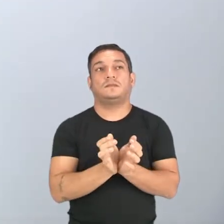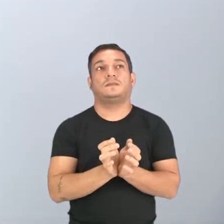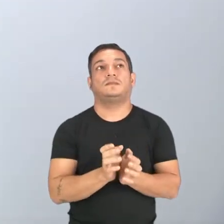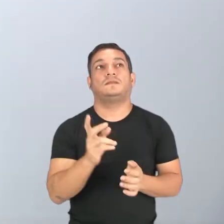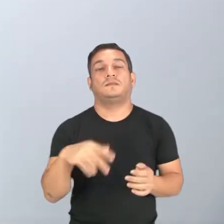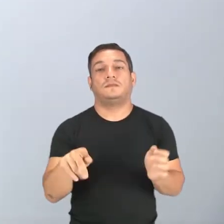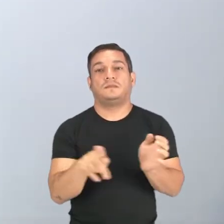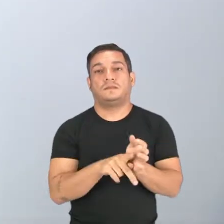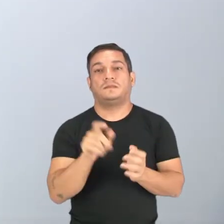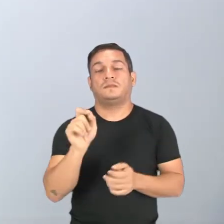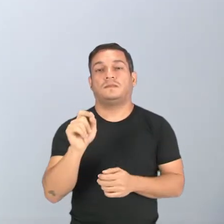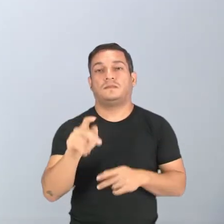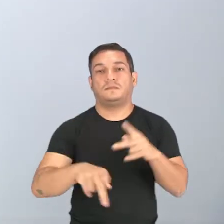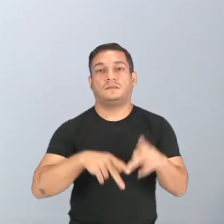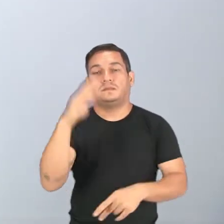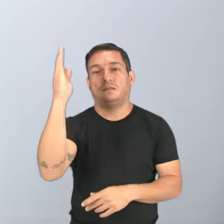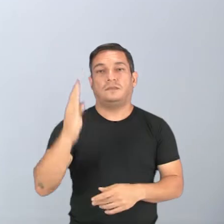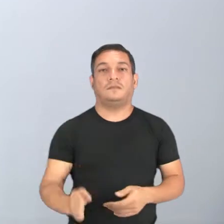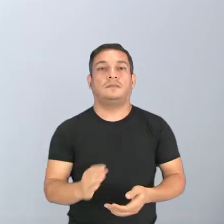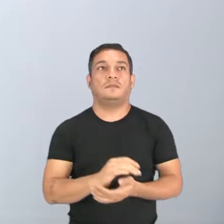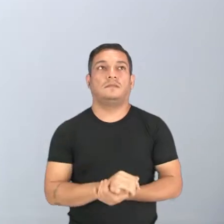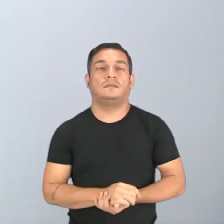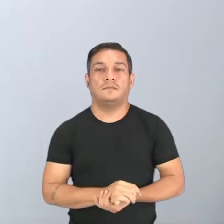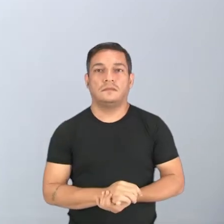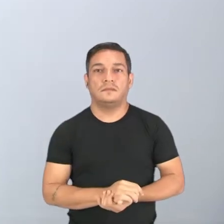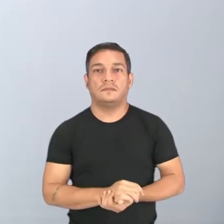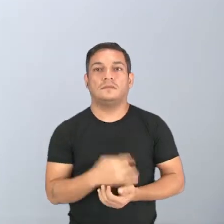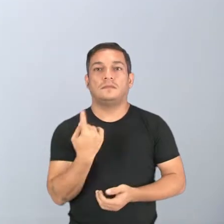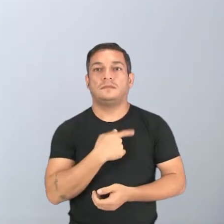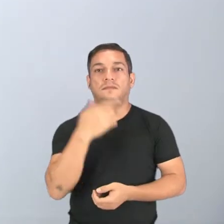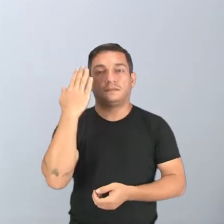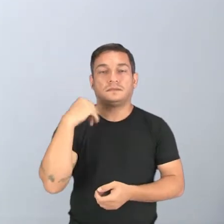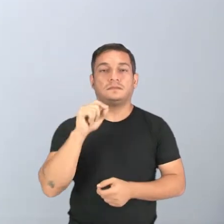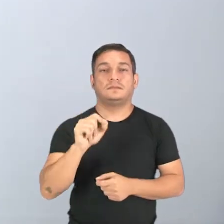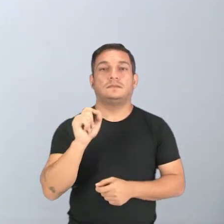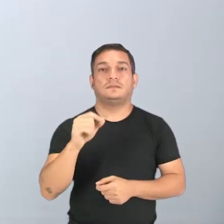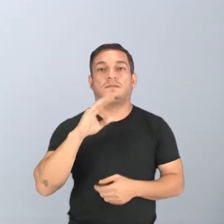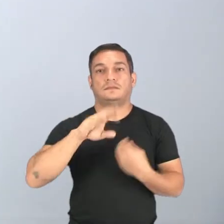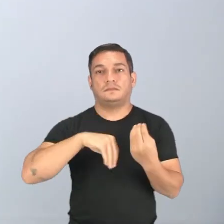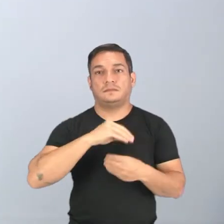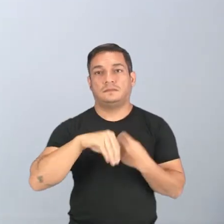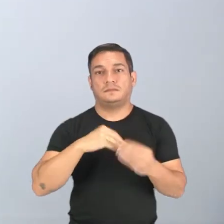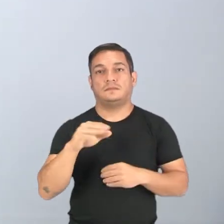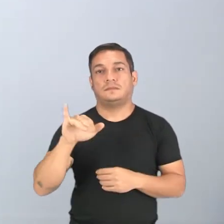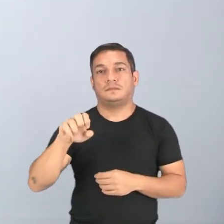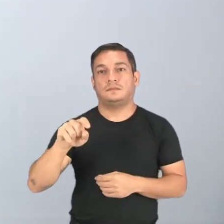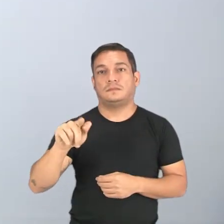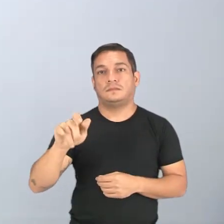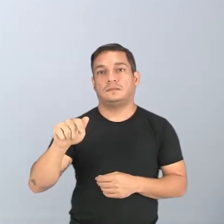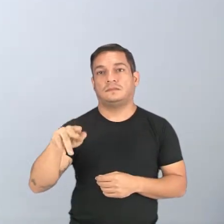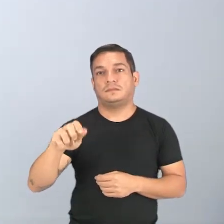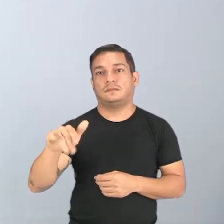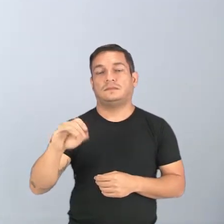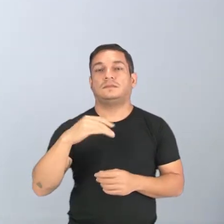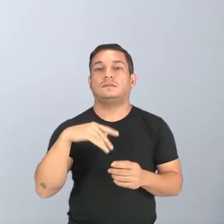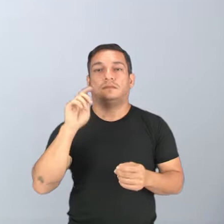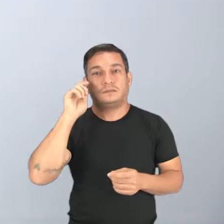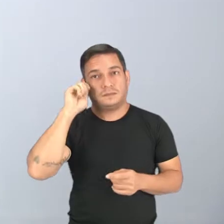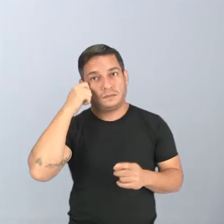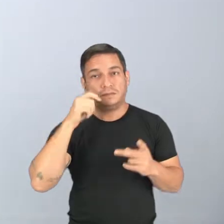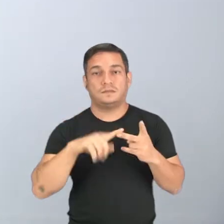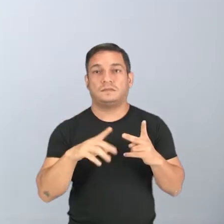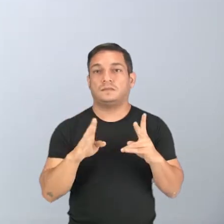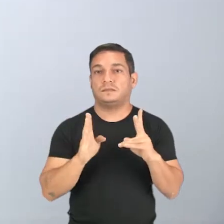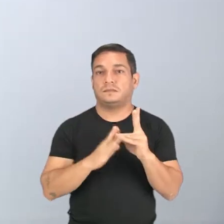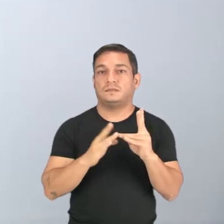como pertencentes ao povo brasileiro. Então nós sabemos, né, que o povo brasileiro é uma mistura, uma miscigenação de índios, negros,